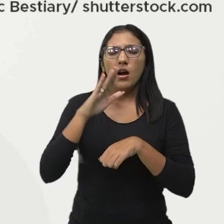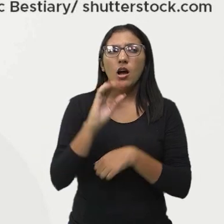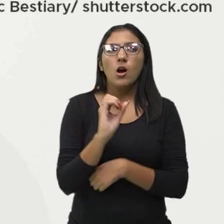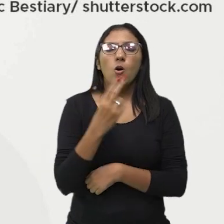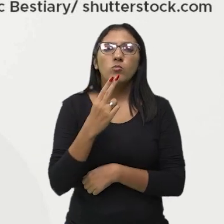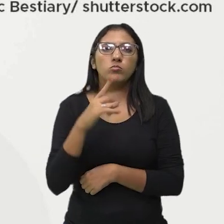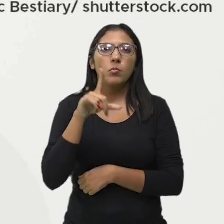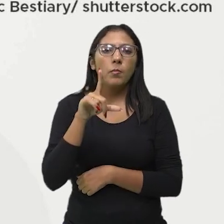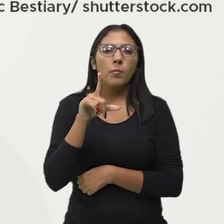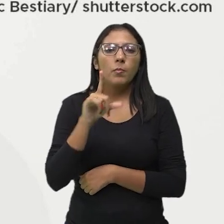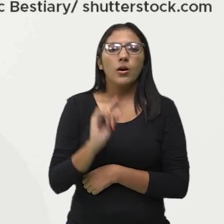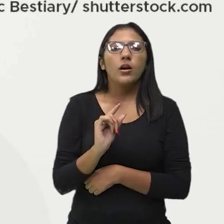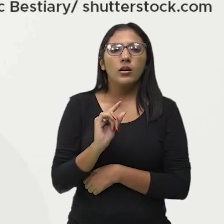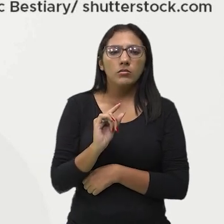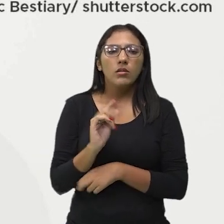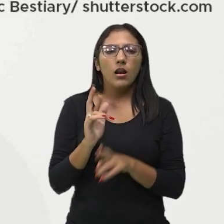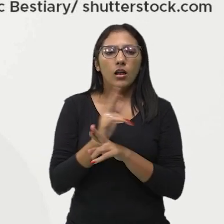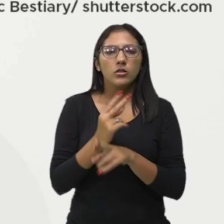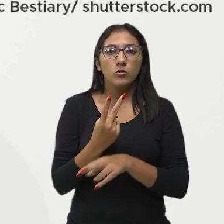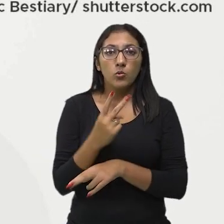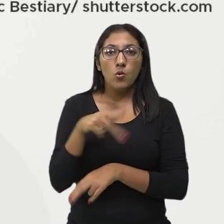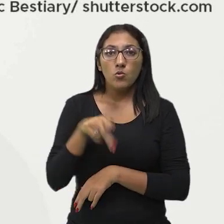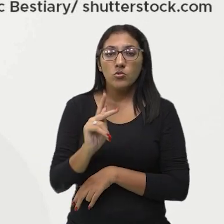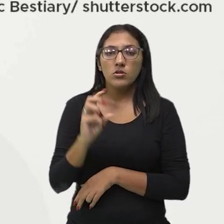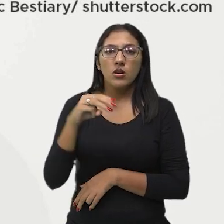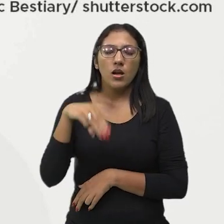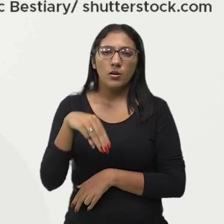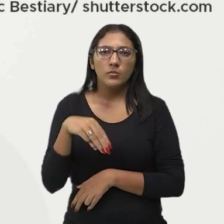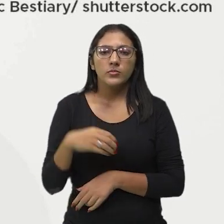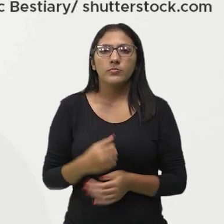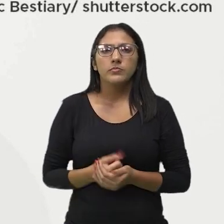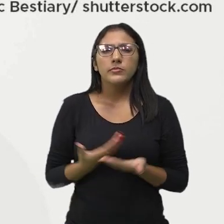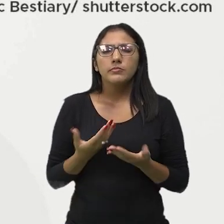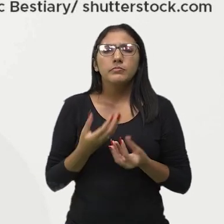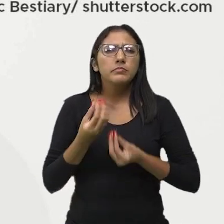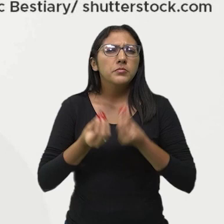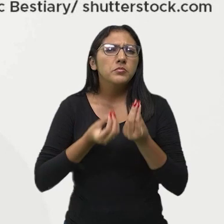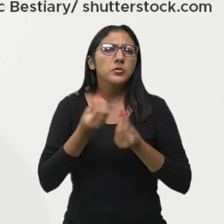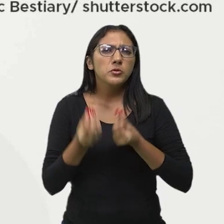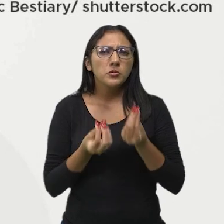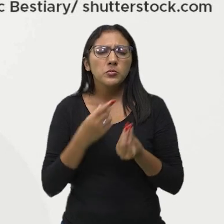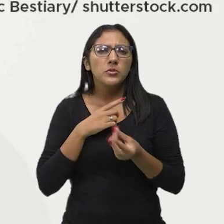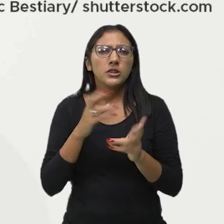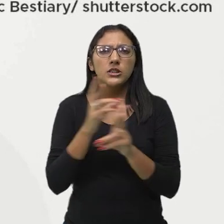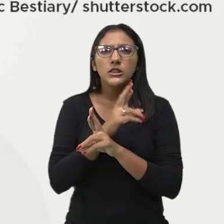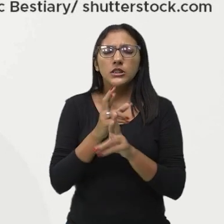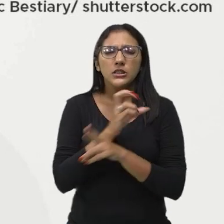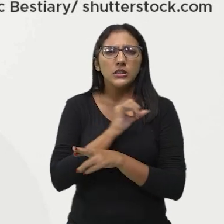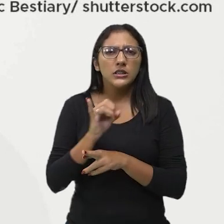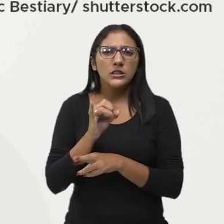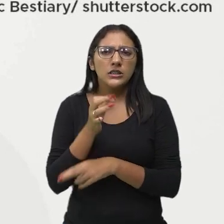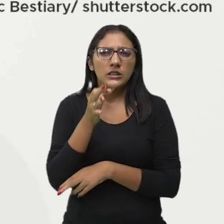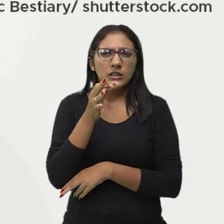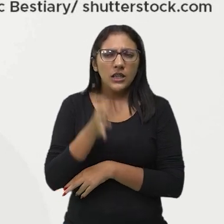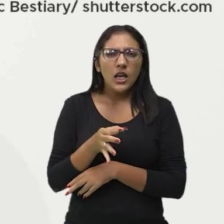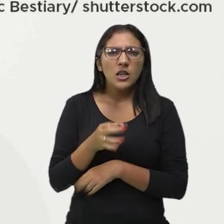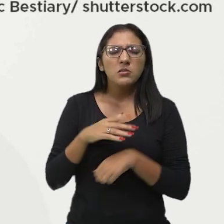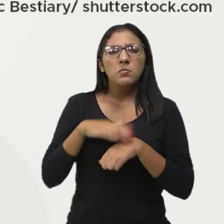quilômetros. E aí, como saber se ele percorreu mais ou menos do